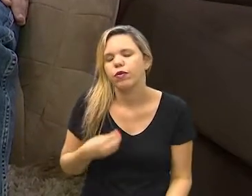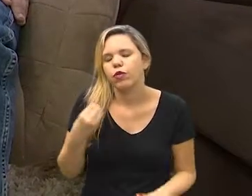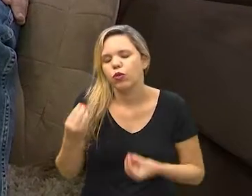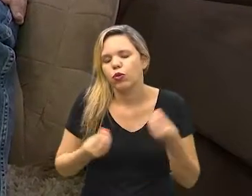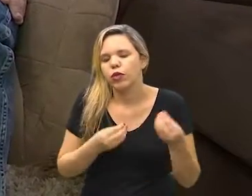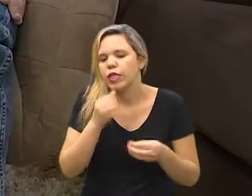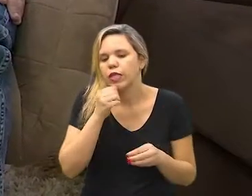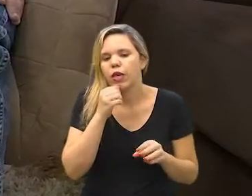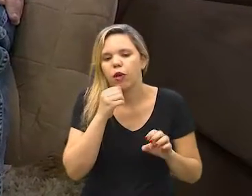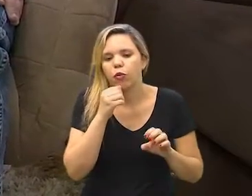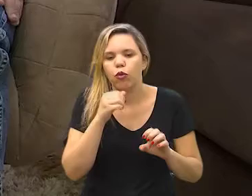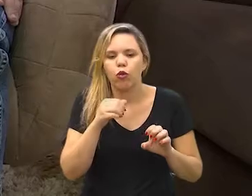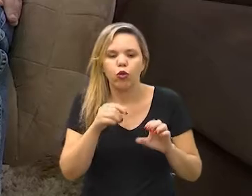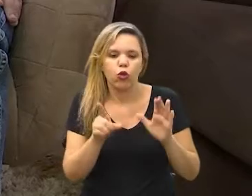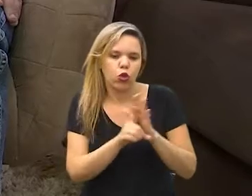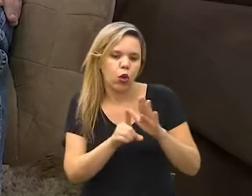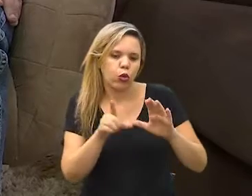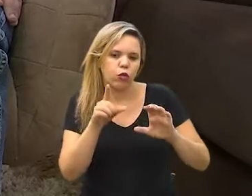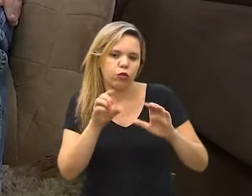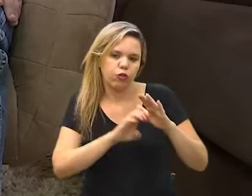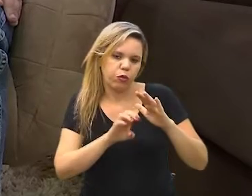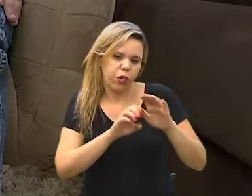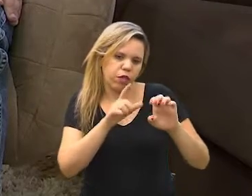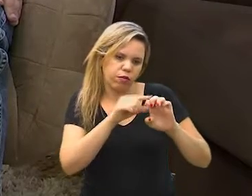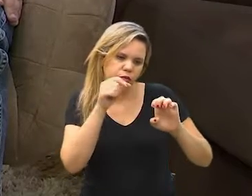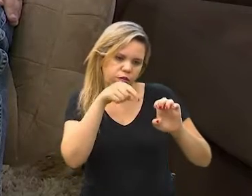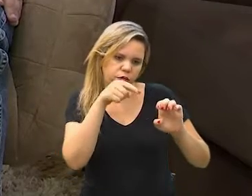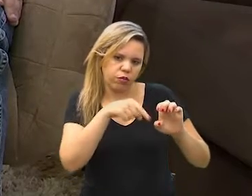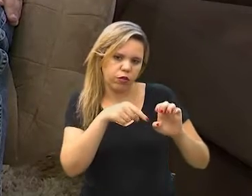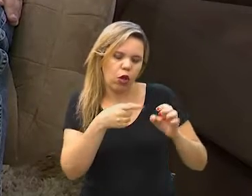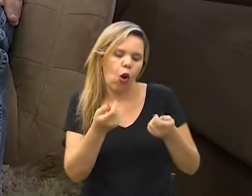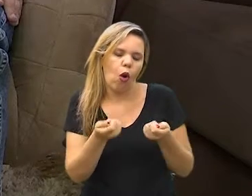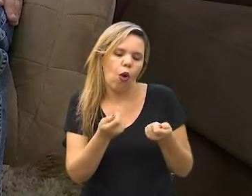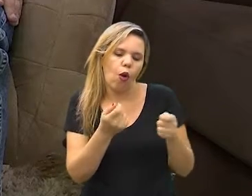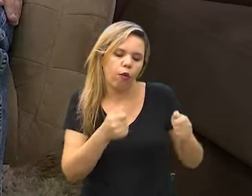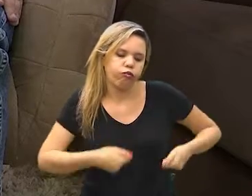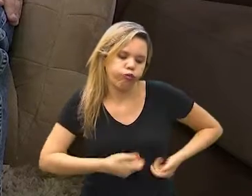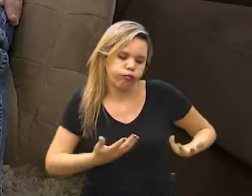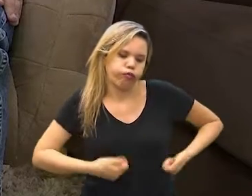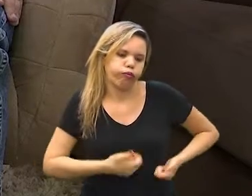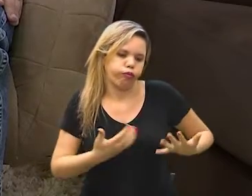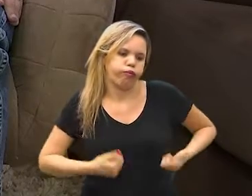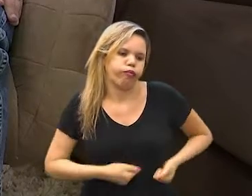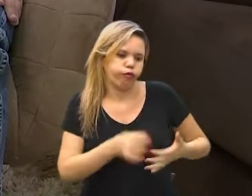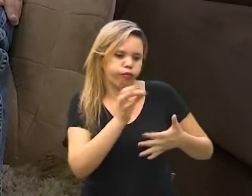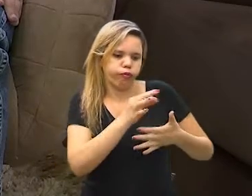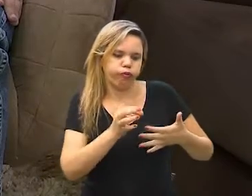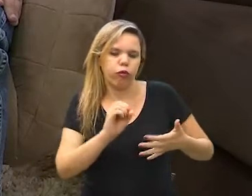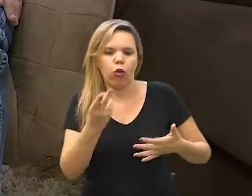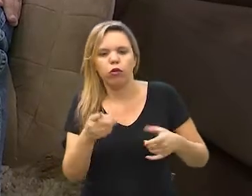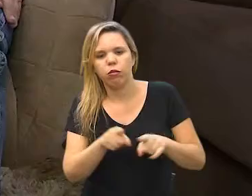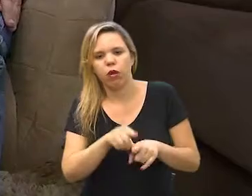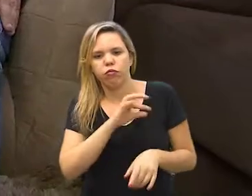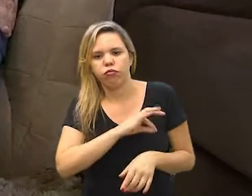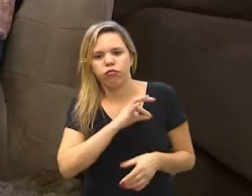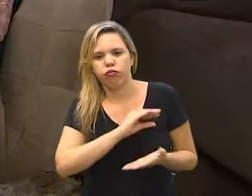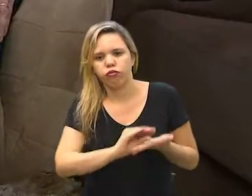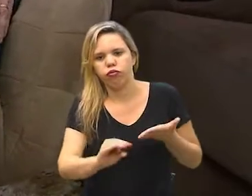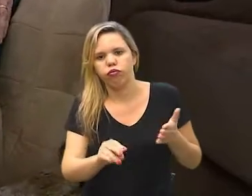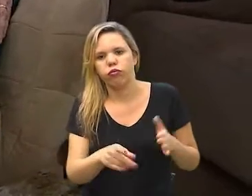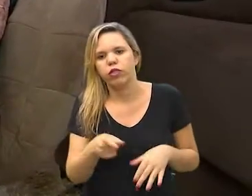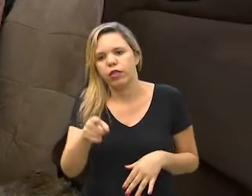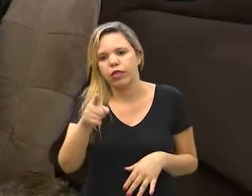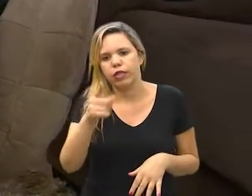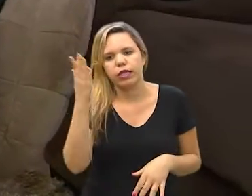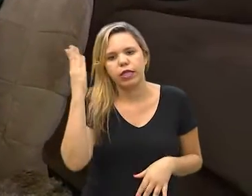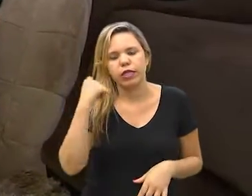o autônomo pode se planejar com relação aos seus gastos e também aos seus rendimentos mensais? Você sabe